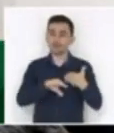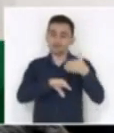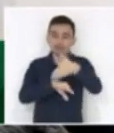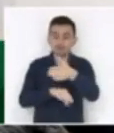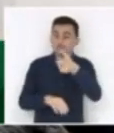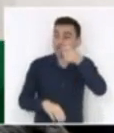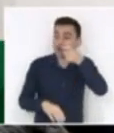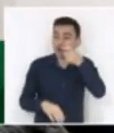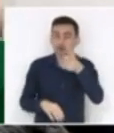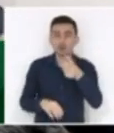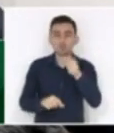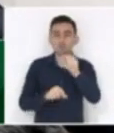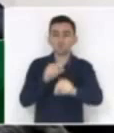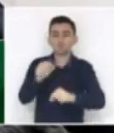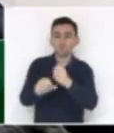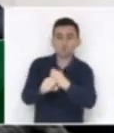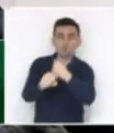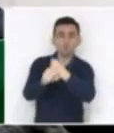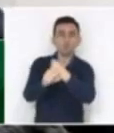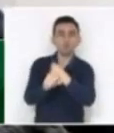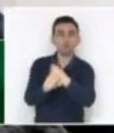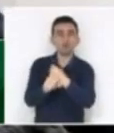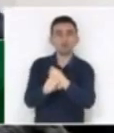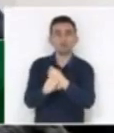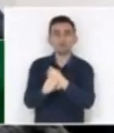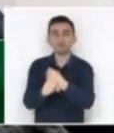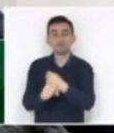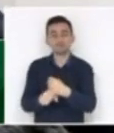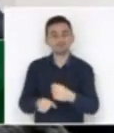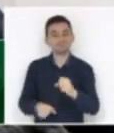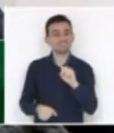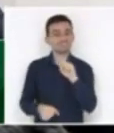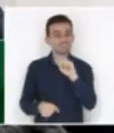que dá para perceber é que